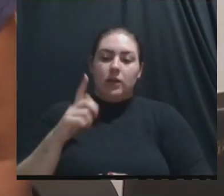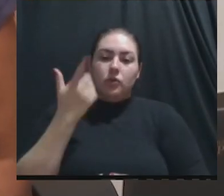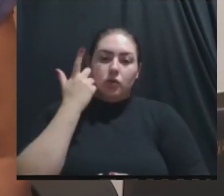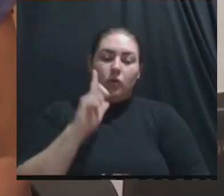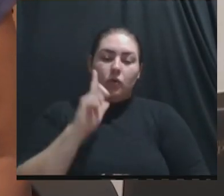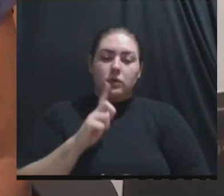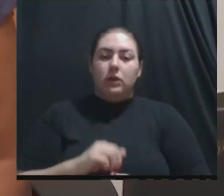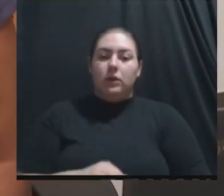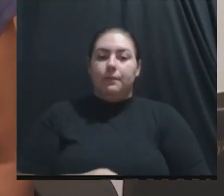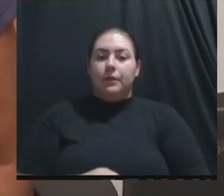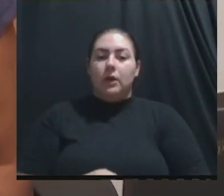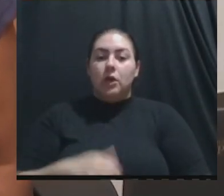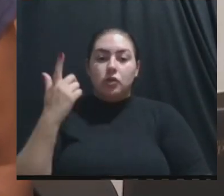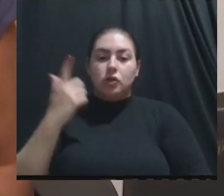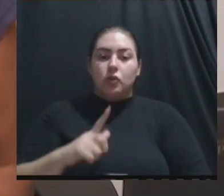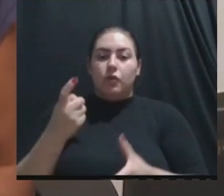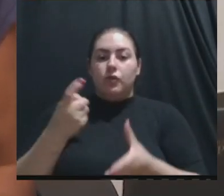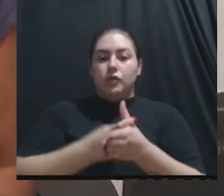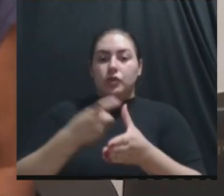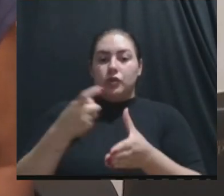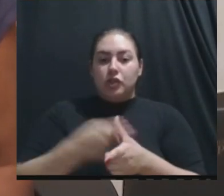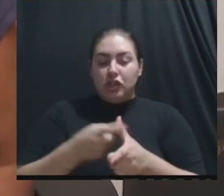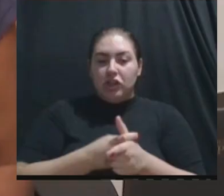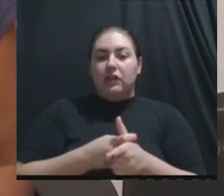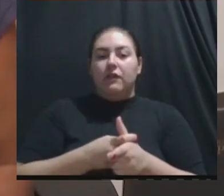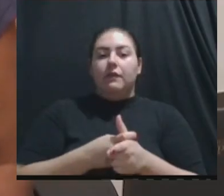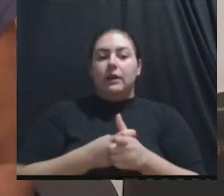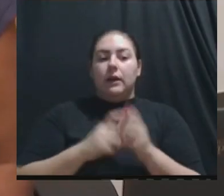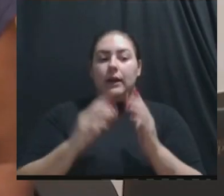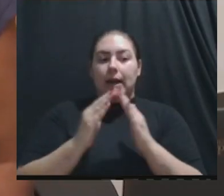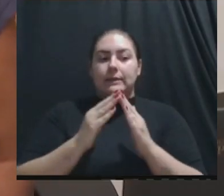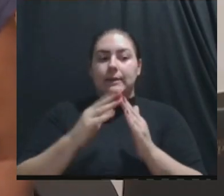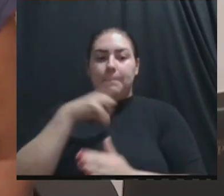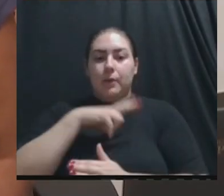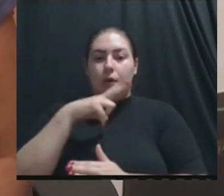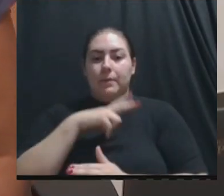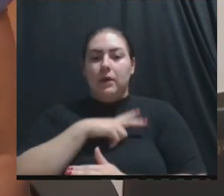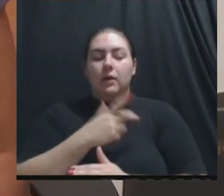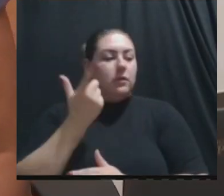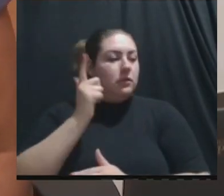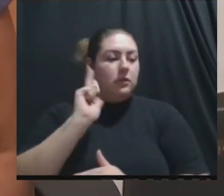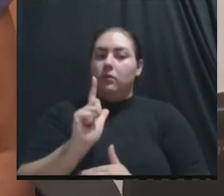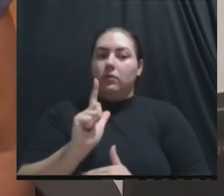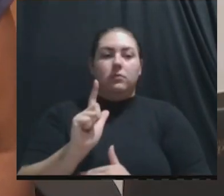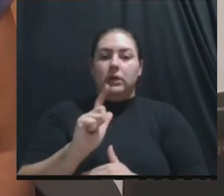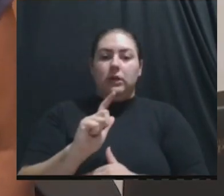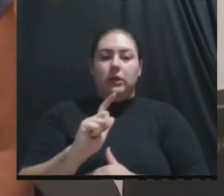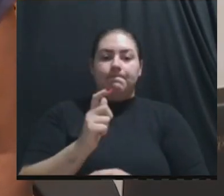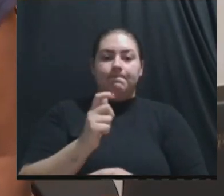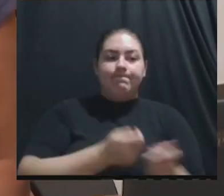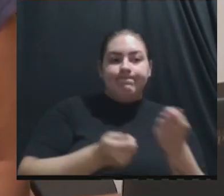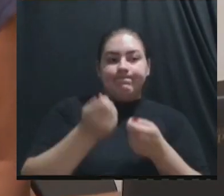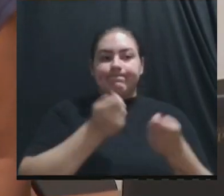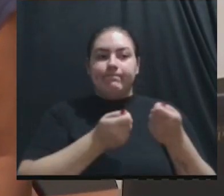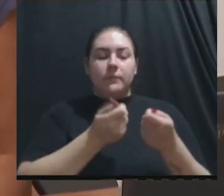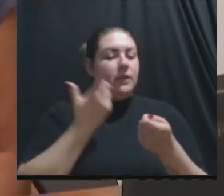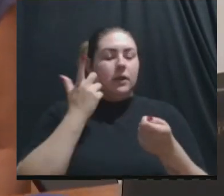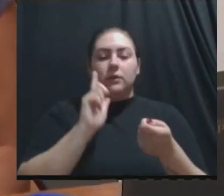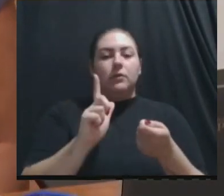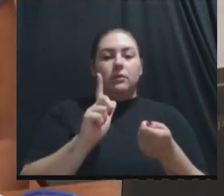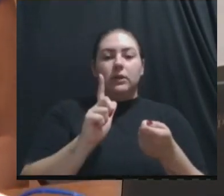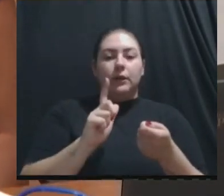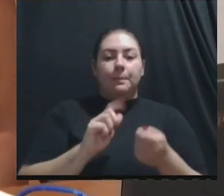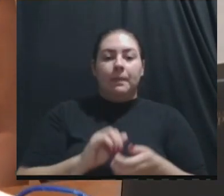dívida de um imóvel para moradia. Foi onde eu encontrei uma mulher